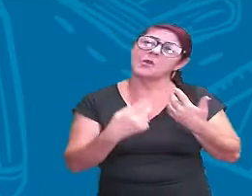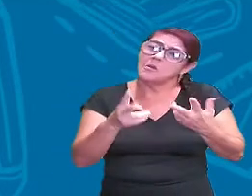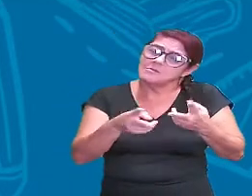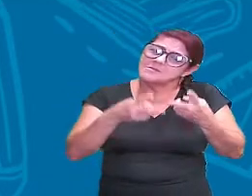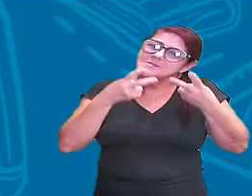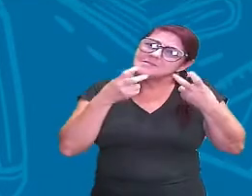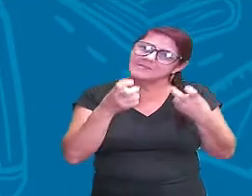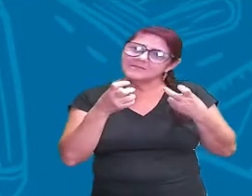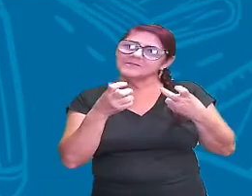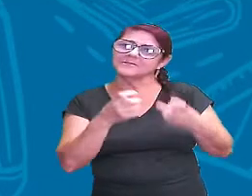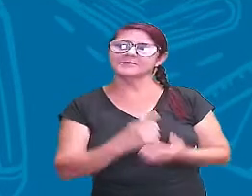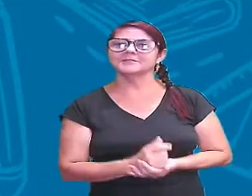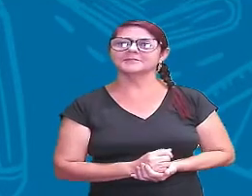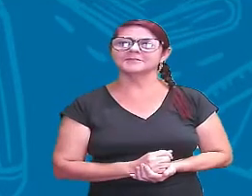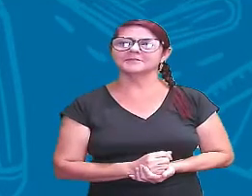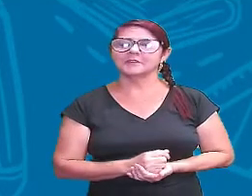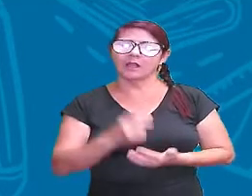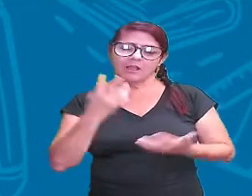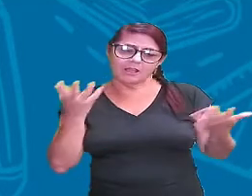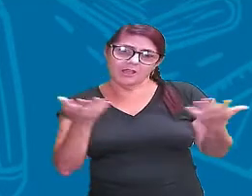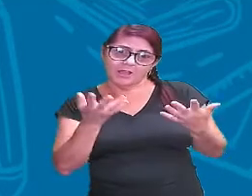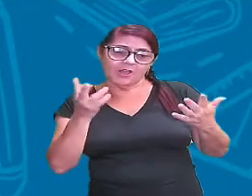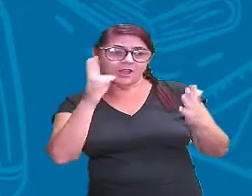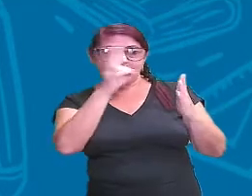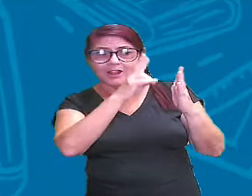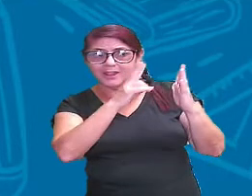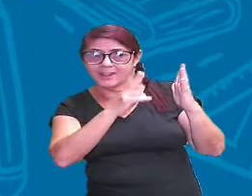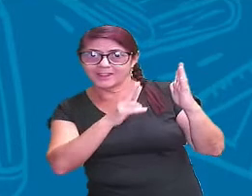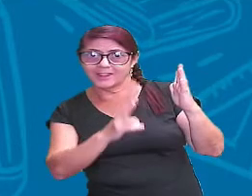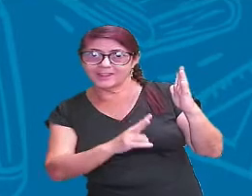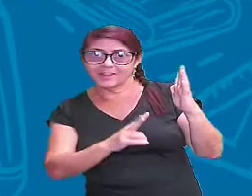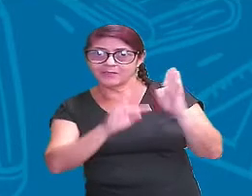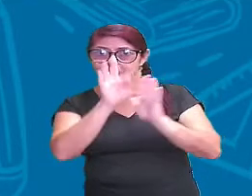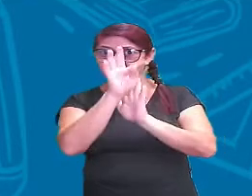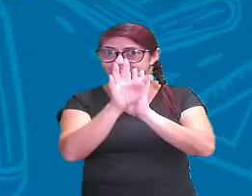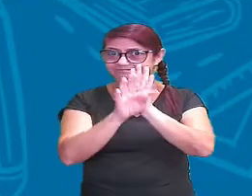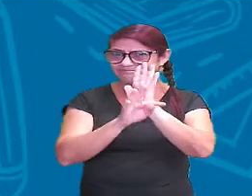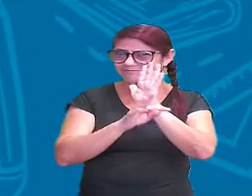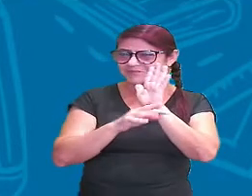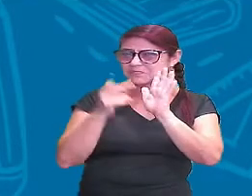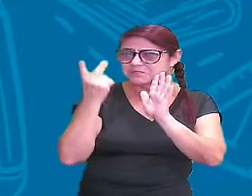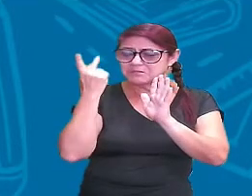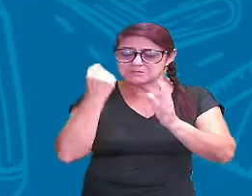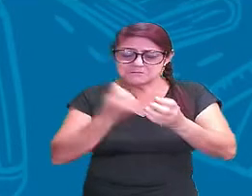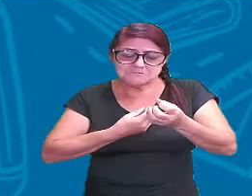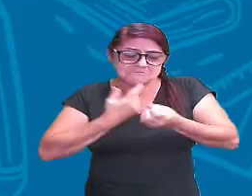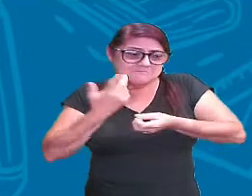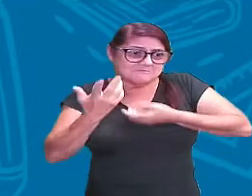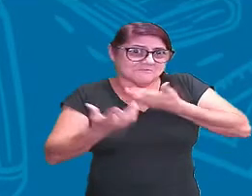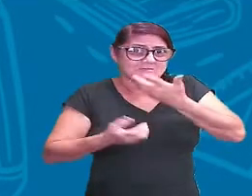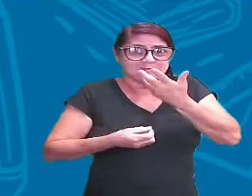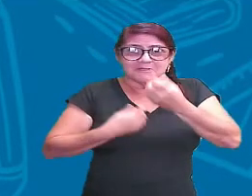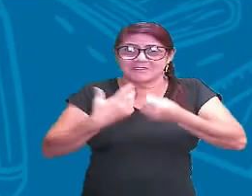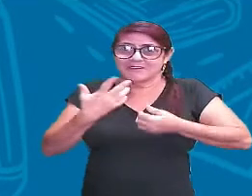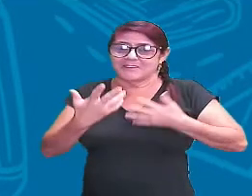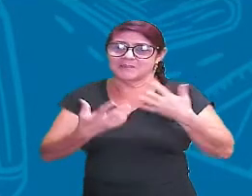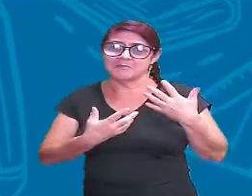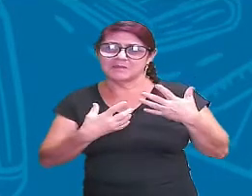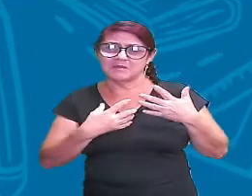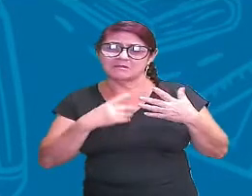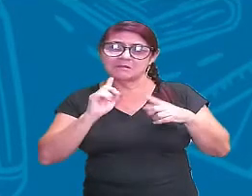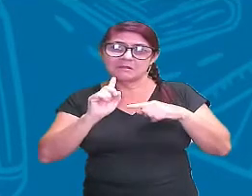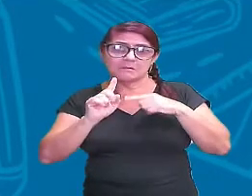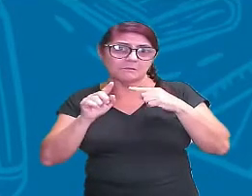vejam só, a gente vai ler e depois vai destacando aí as palavras onde tem a